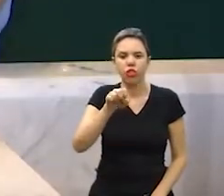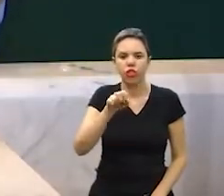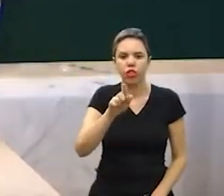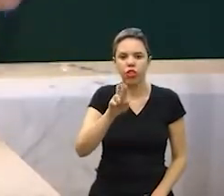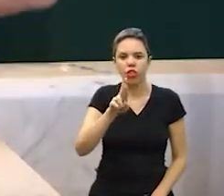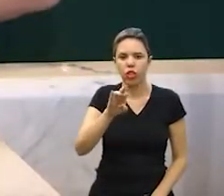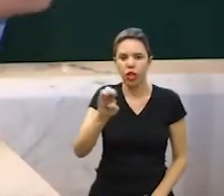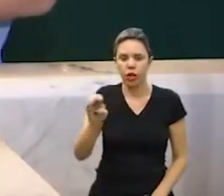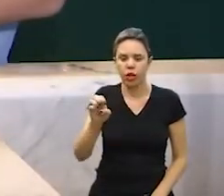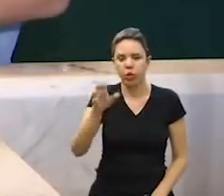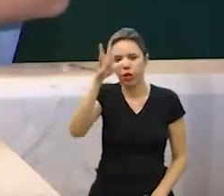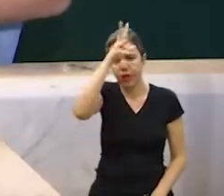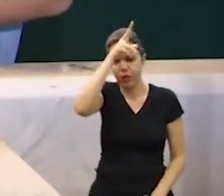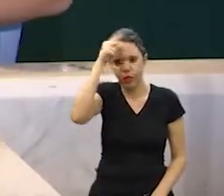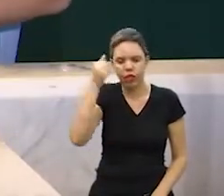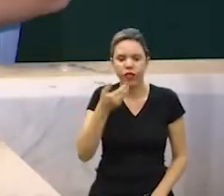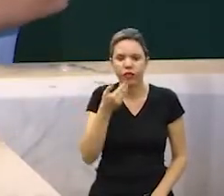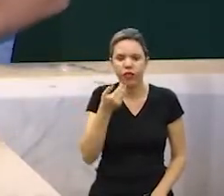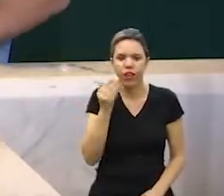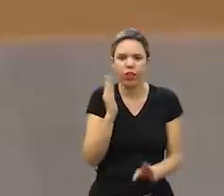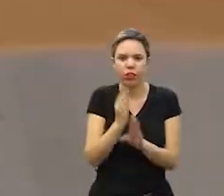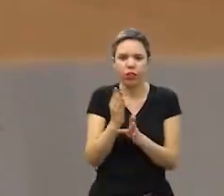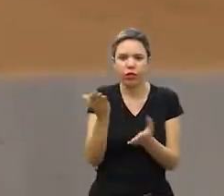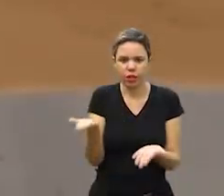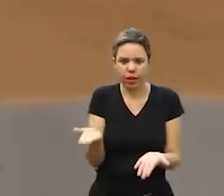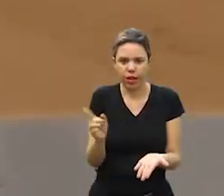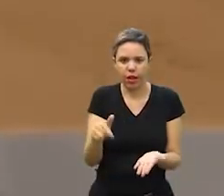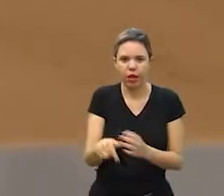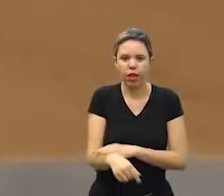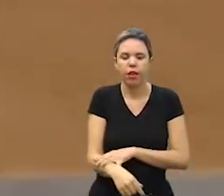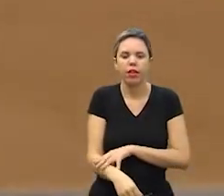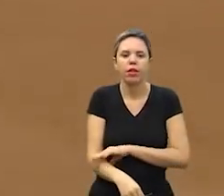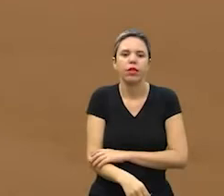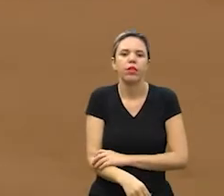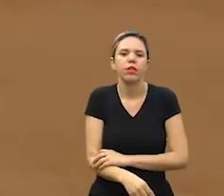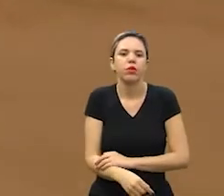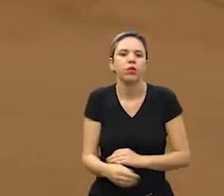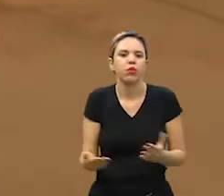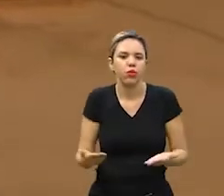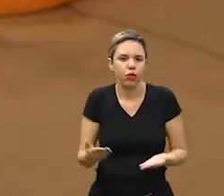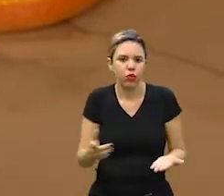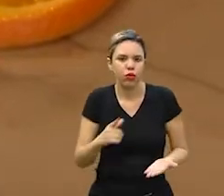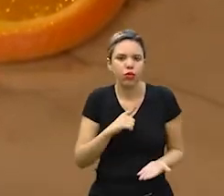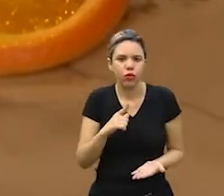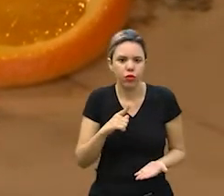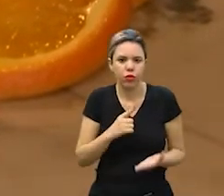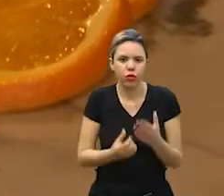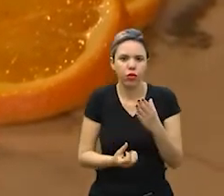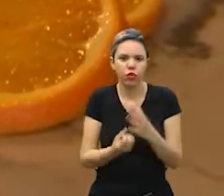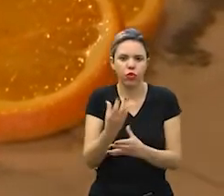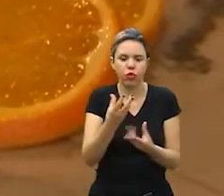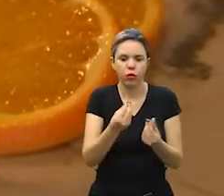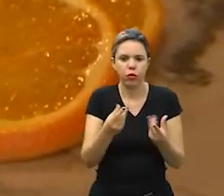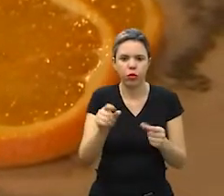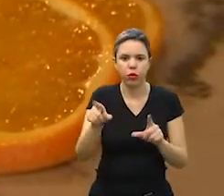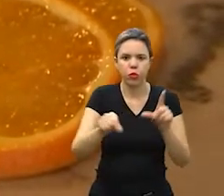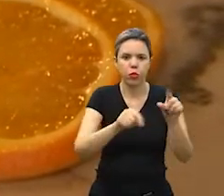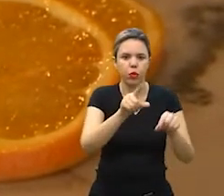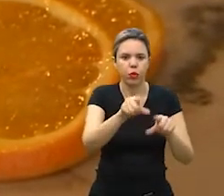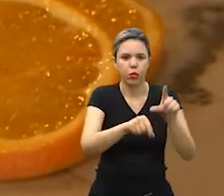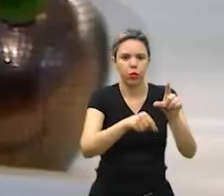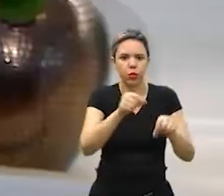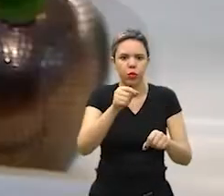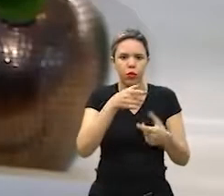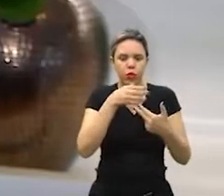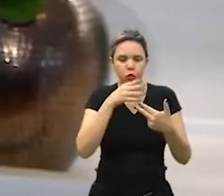O refrigerante. É fácil de encontrar o refrigerante? É super fácil. Hoje tem... Como surgiu muitas opções